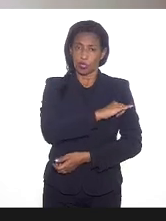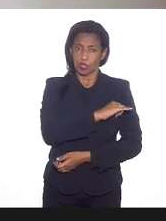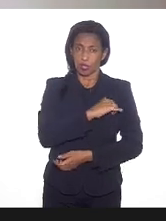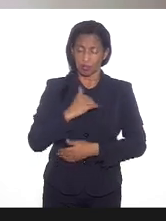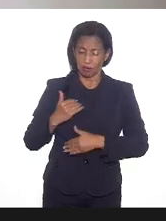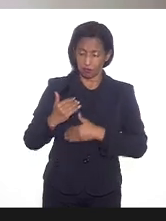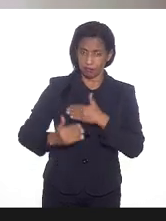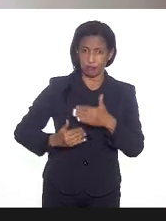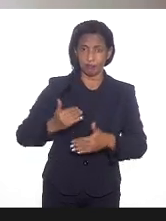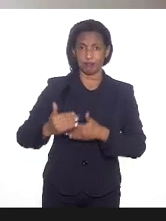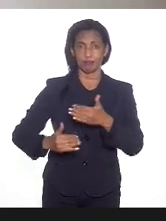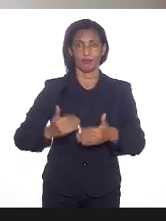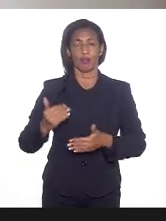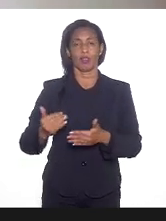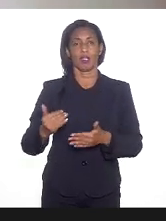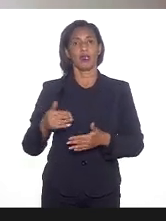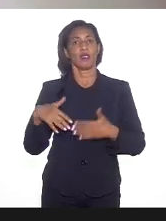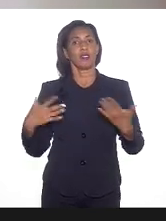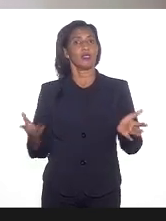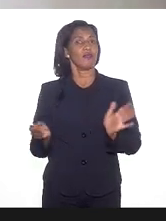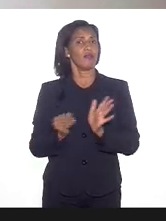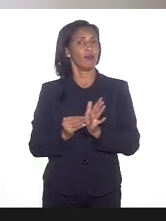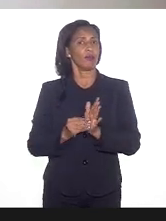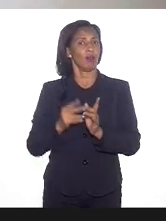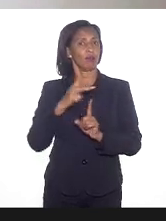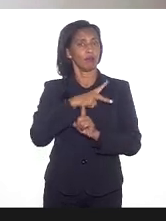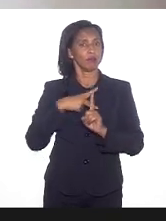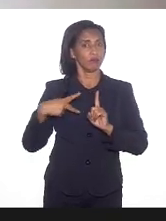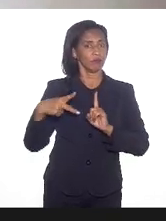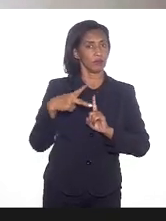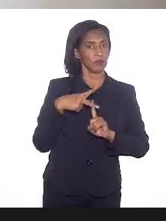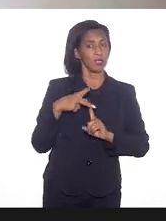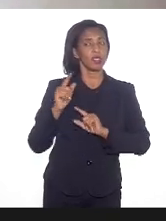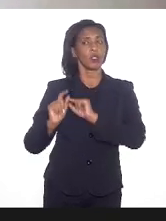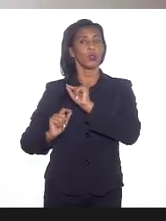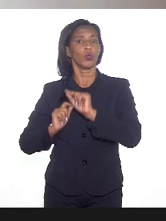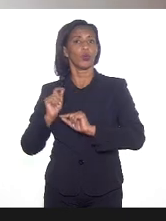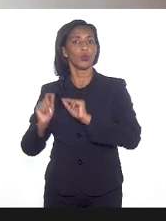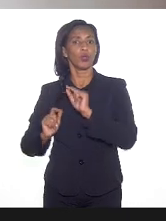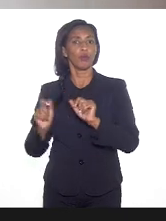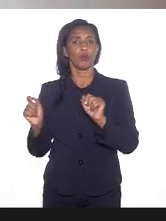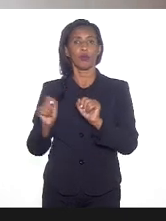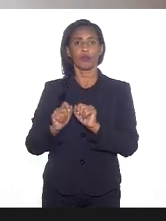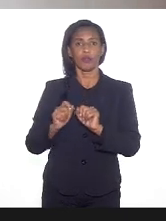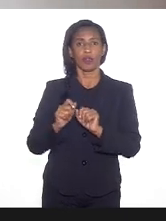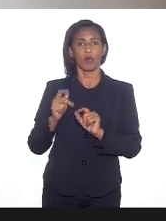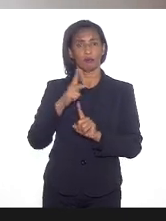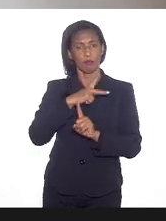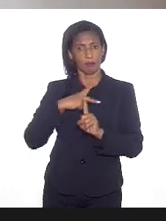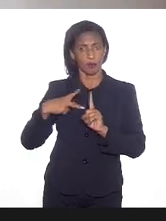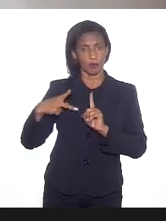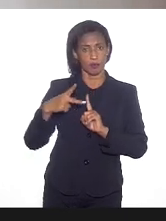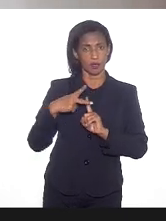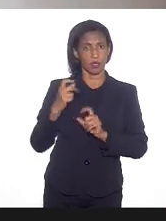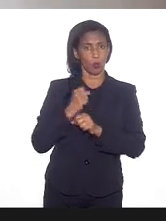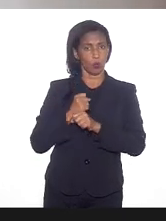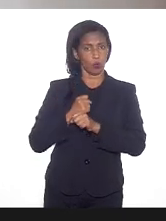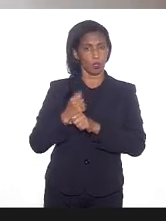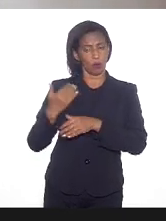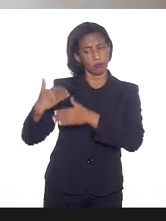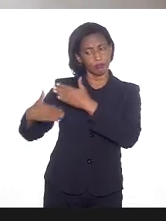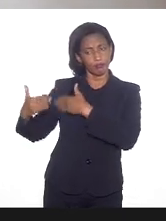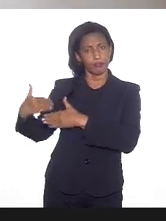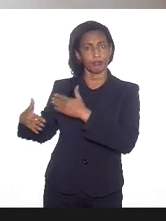sem falar do Rio Previdência e sem falar do que foi feito no Rio Previdência nos últimos anos. Porque é